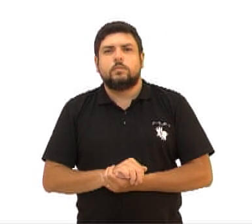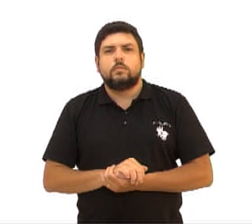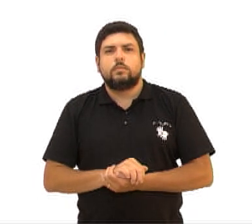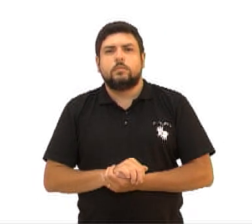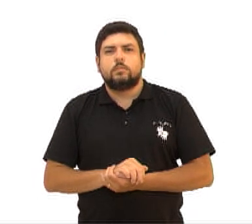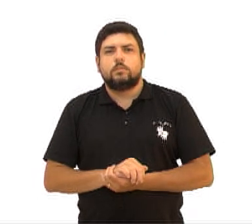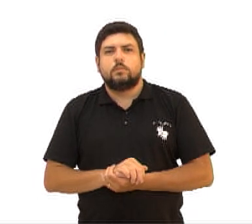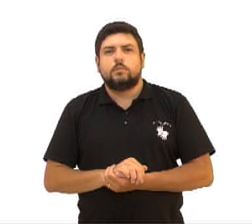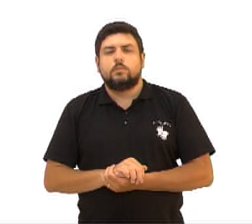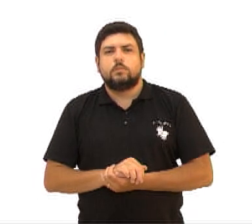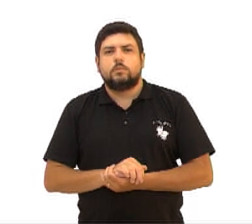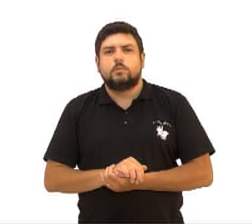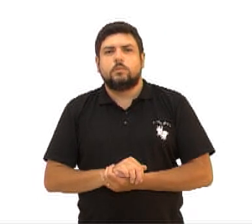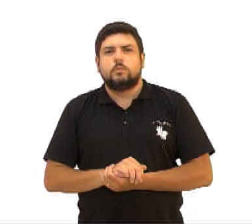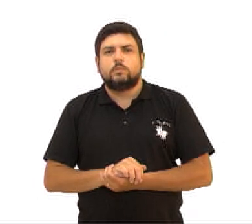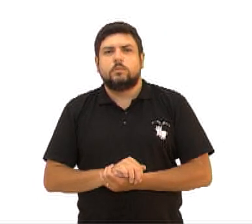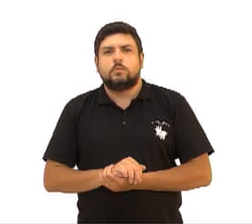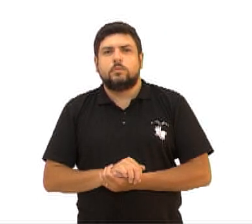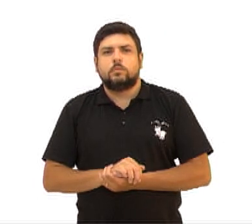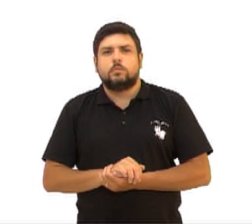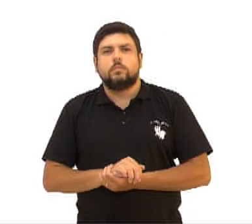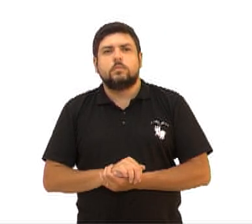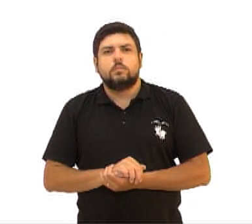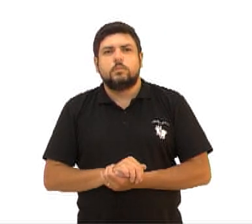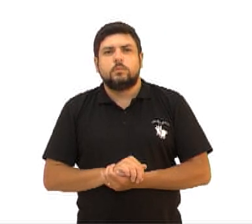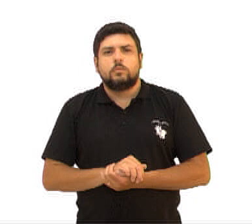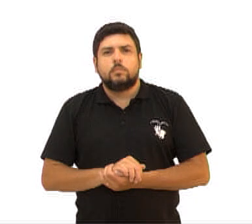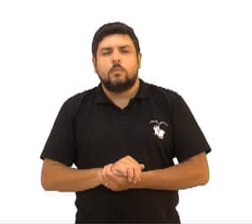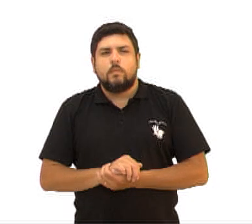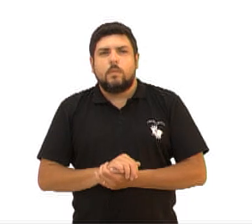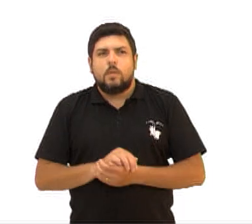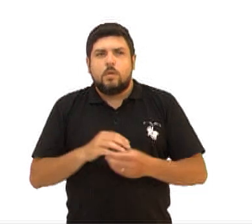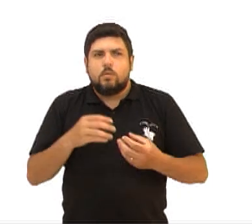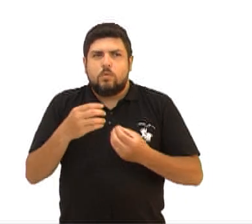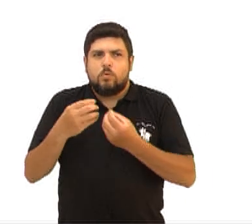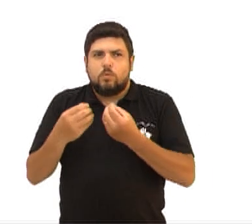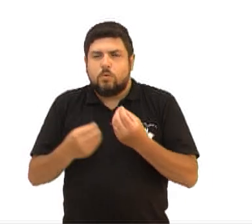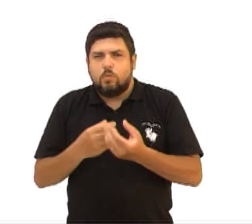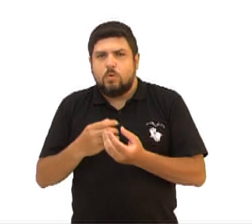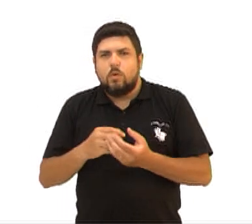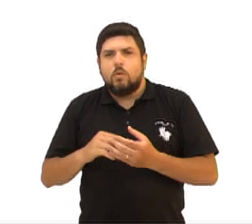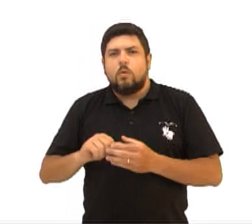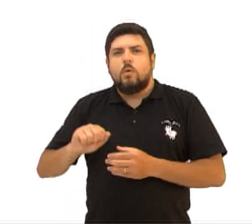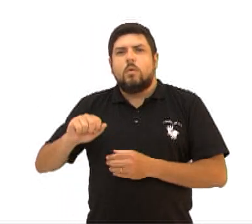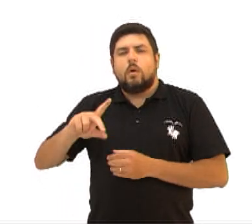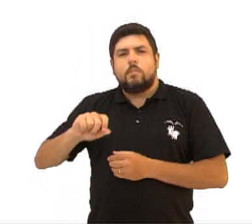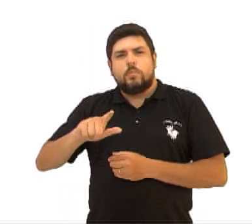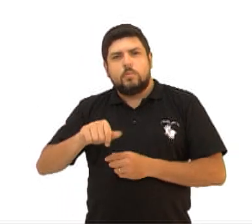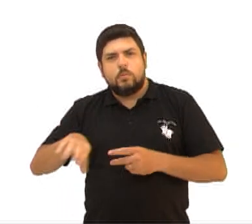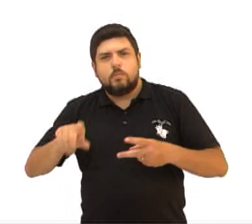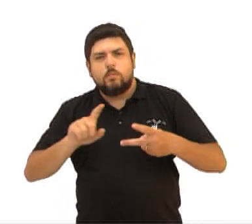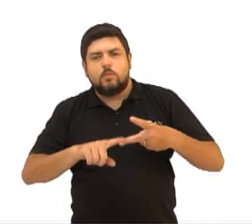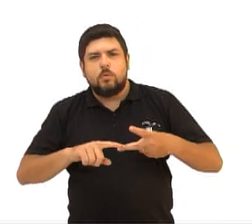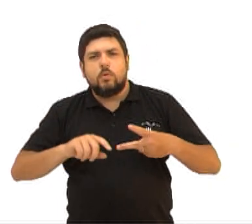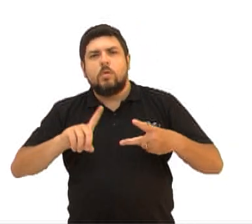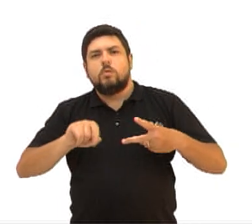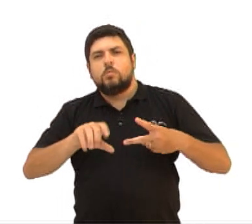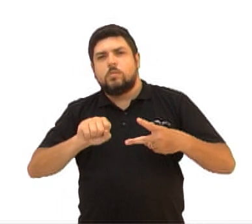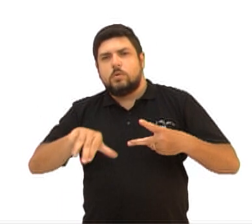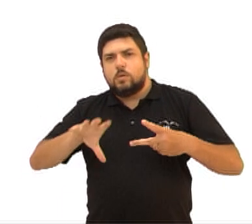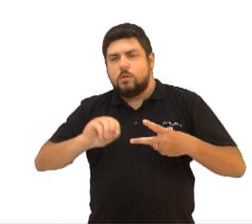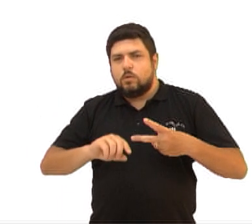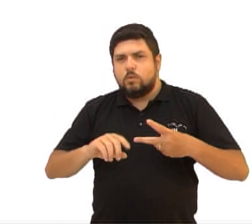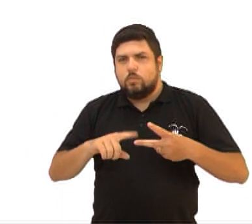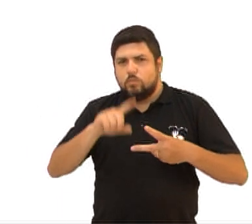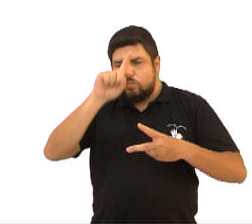O apolíneo e o dionisíaco são conceitos que Nietzsche elaborou a partir das figuras dos deuses Apolo e Dionísio.